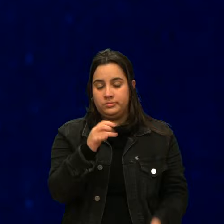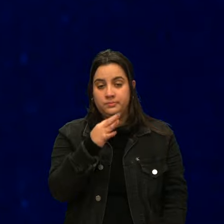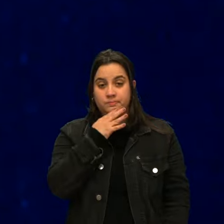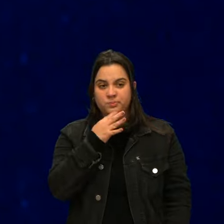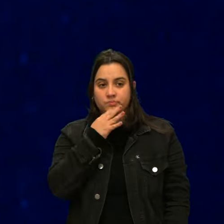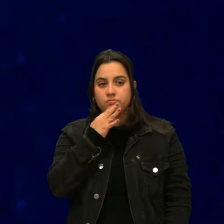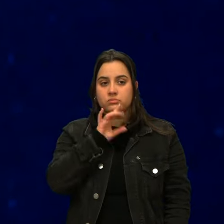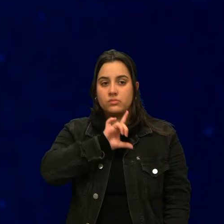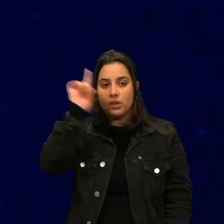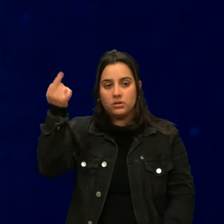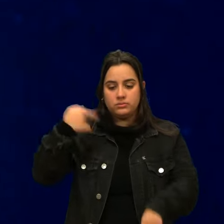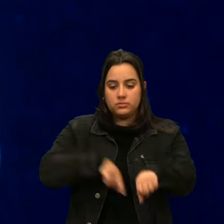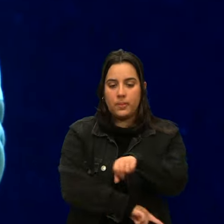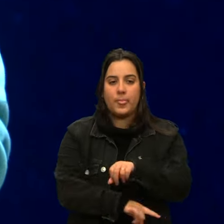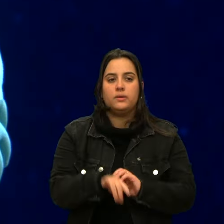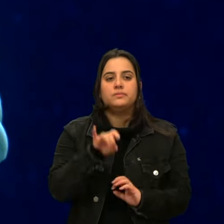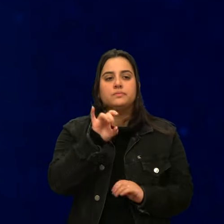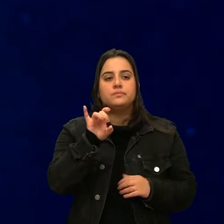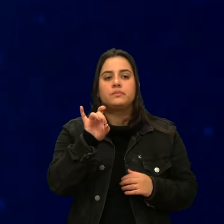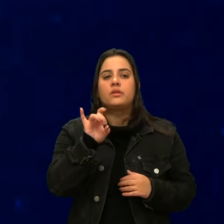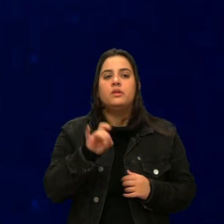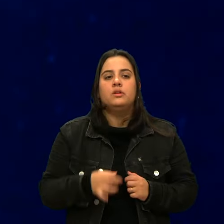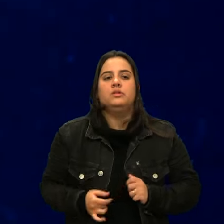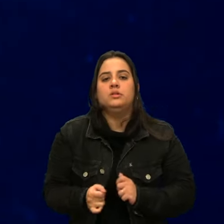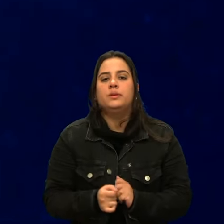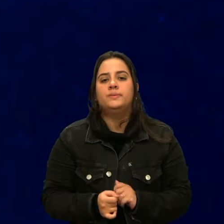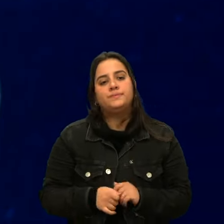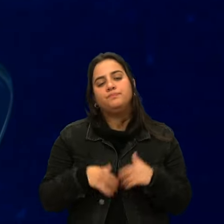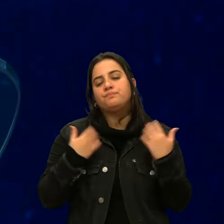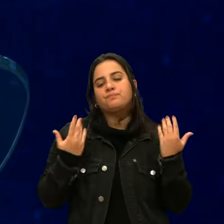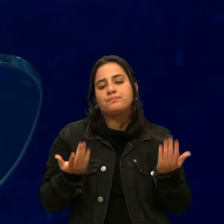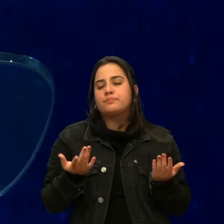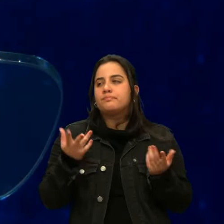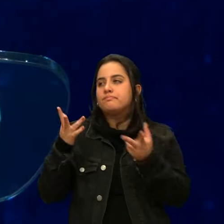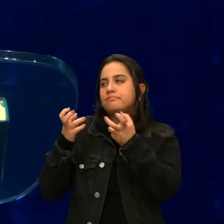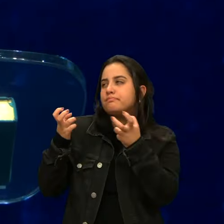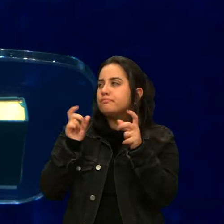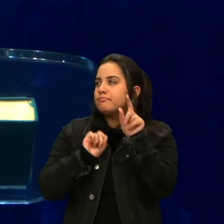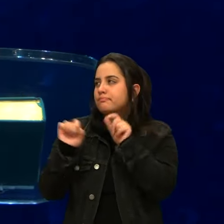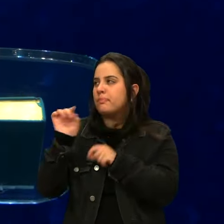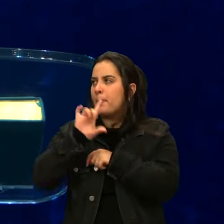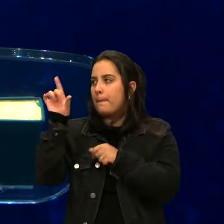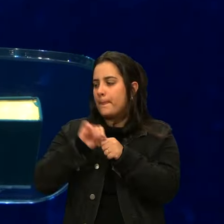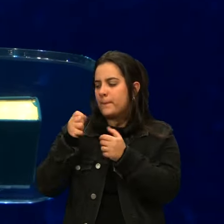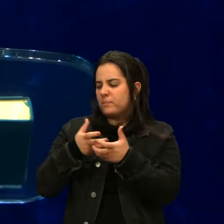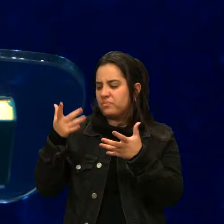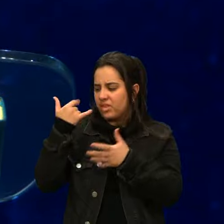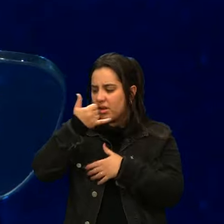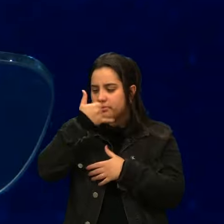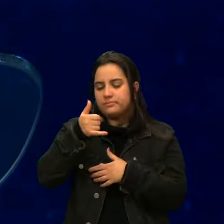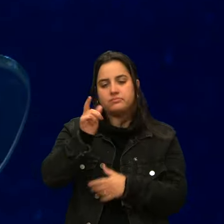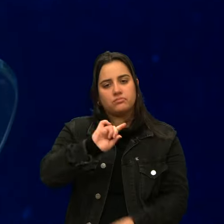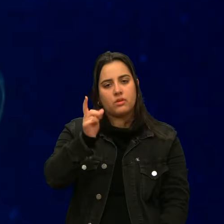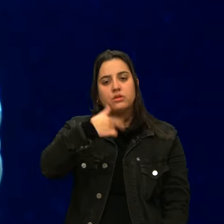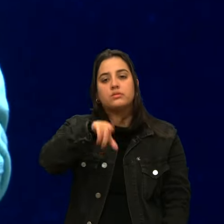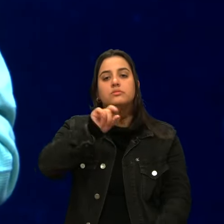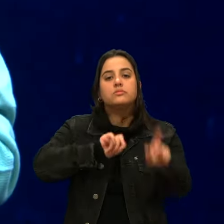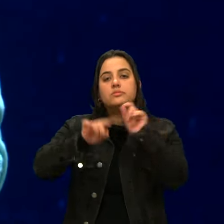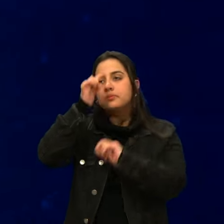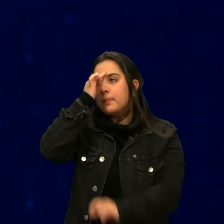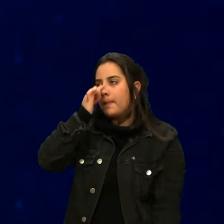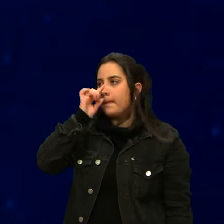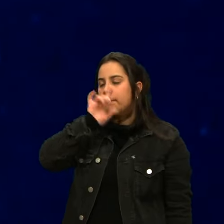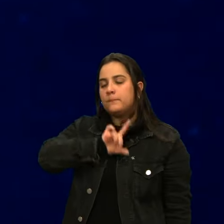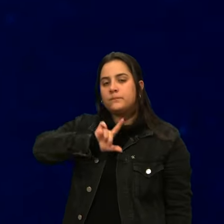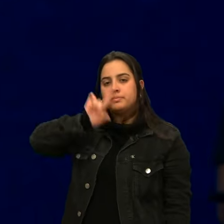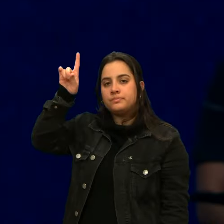profundamente, você não vai ficar só atrás de ver aquilo que Ele está fazendo, de unção, você vai estar atrás do caráter de Deus, de